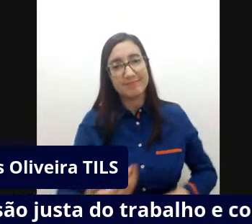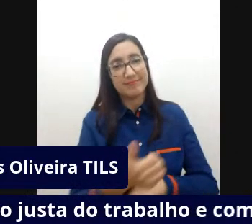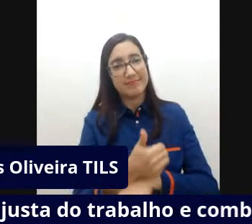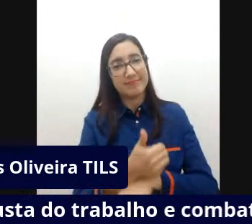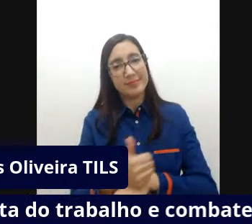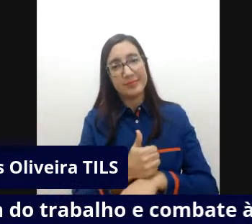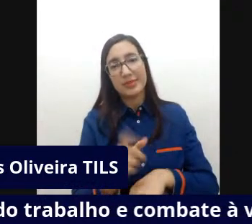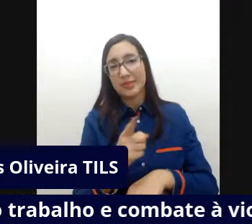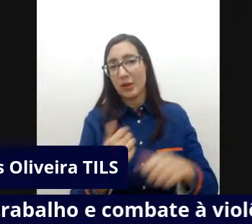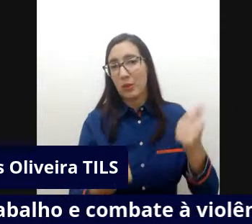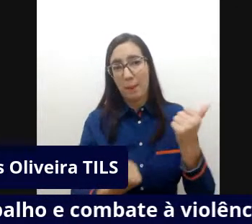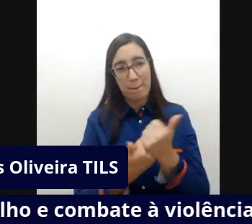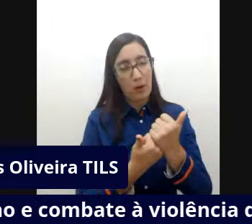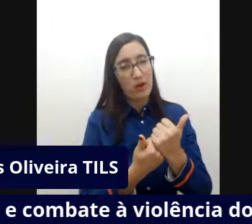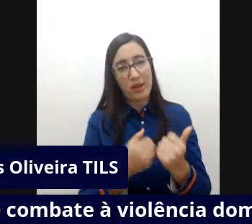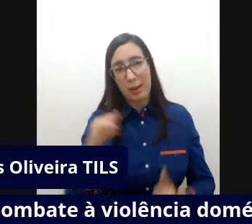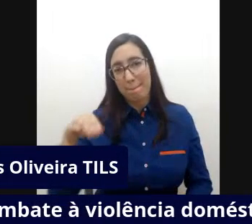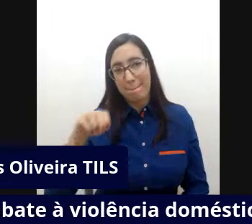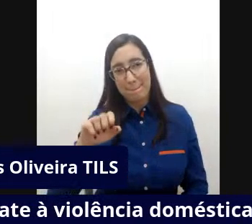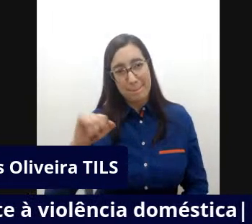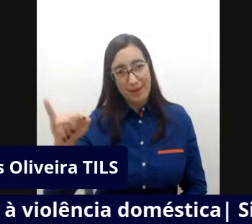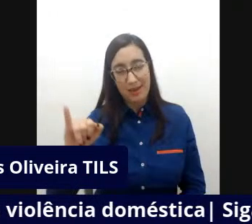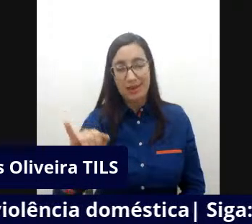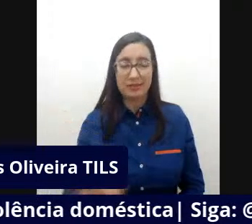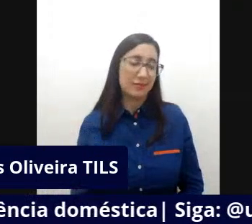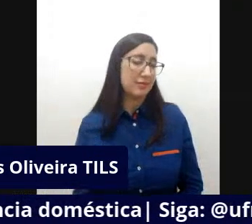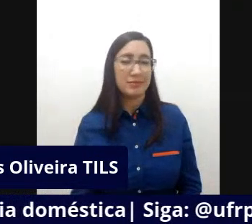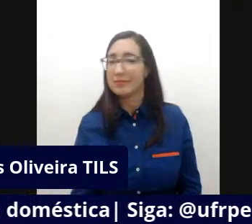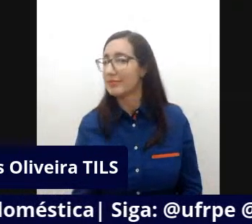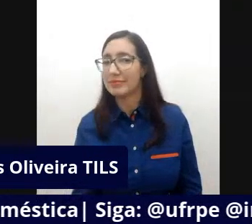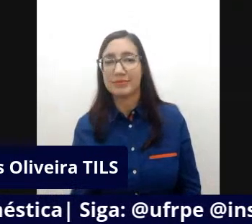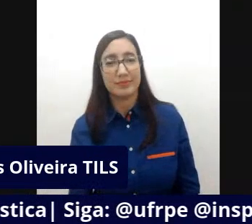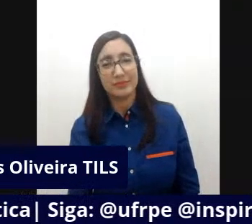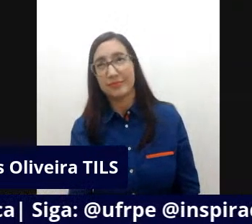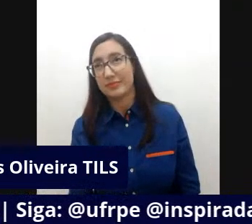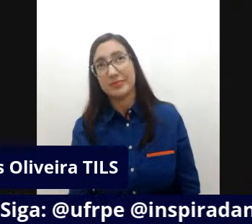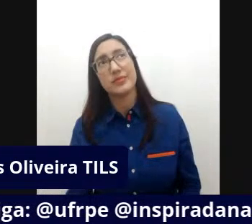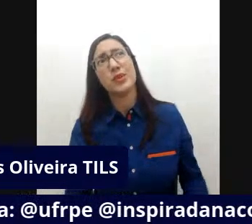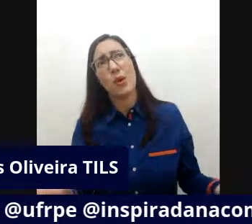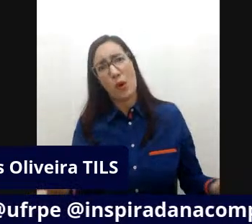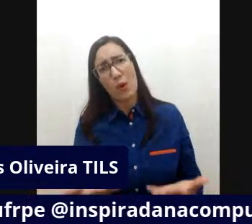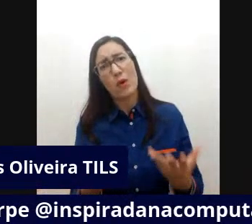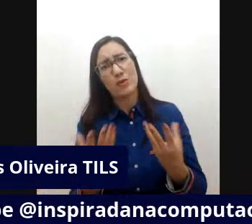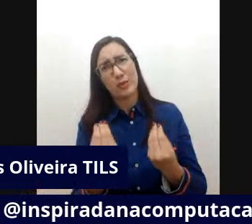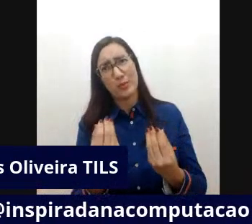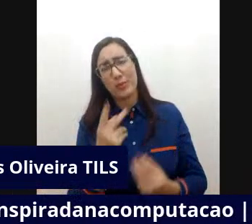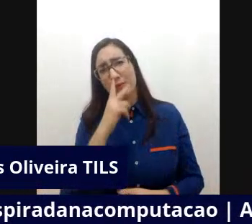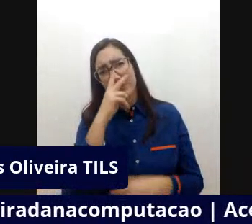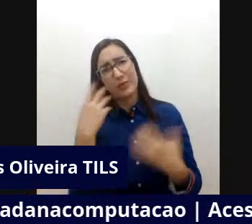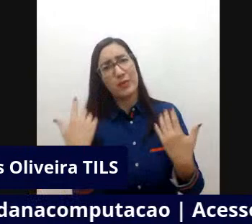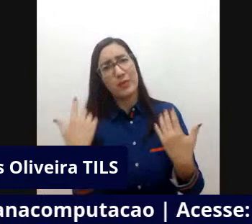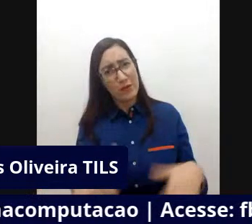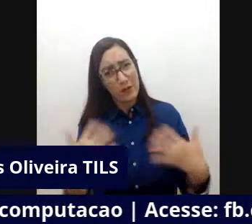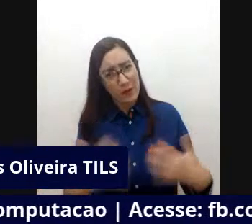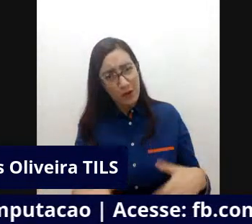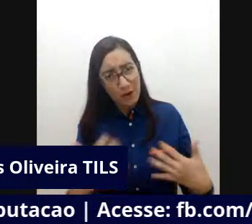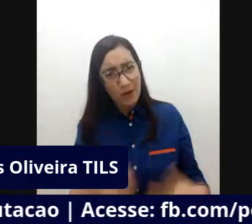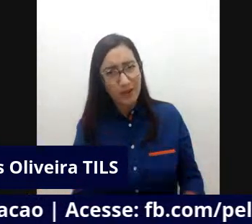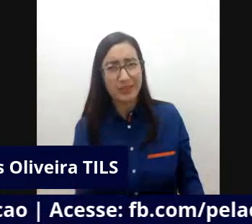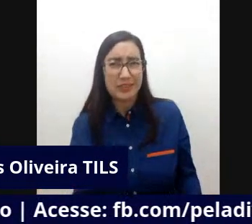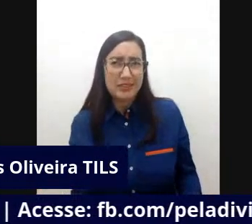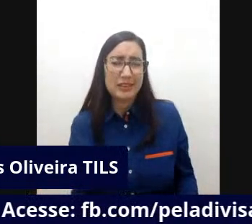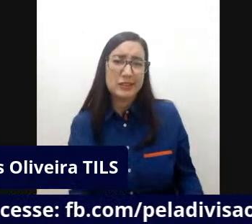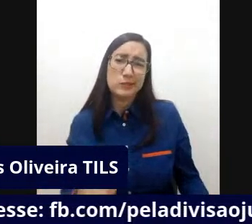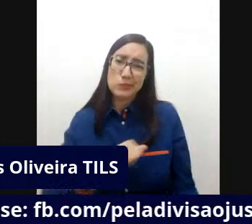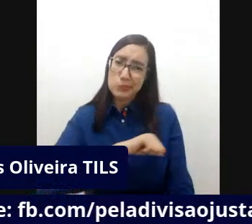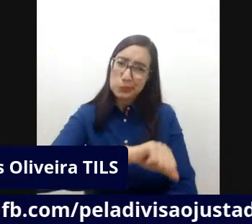como MEI. Sei que hoje isso está muito forte, né? É, a modernidade, e essa